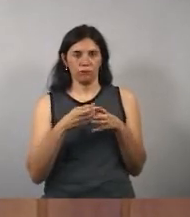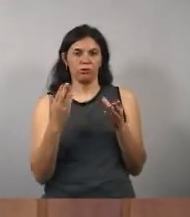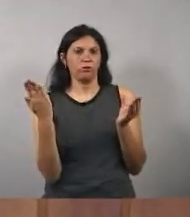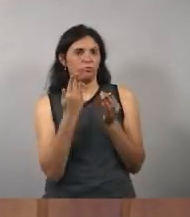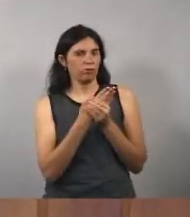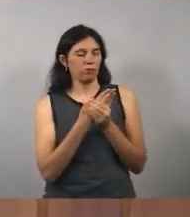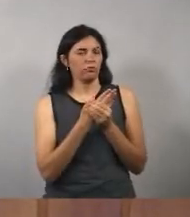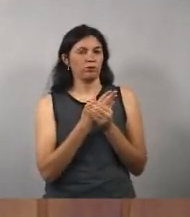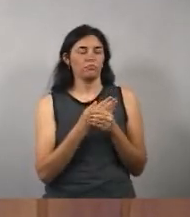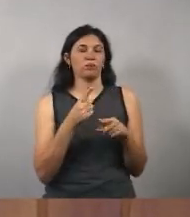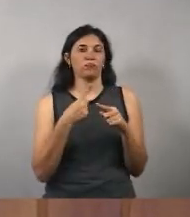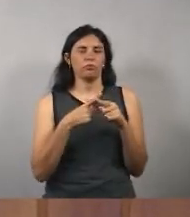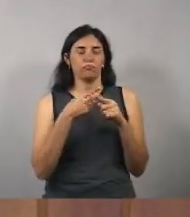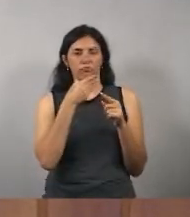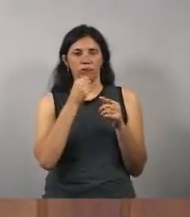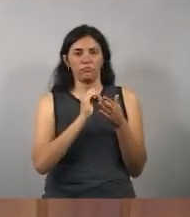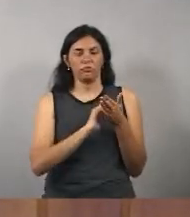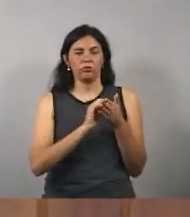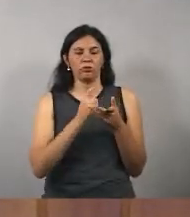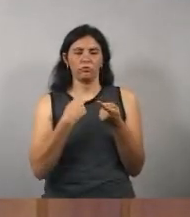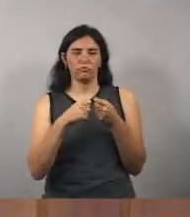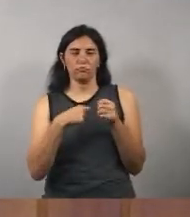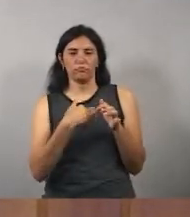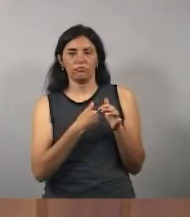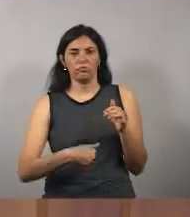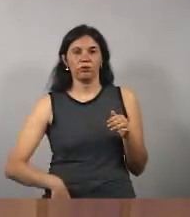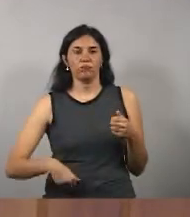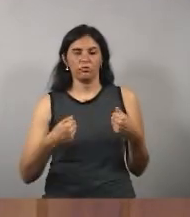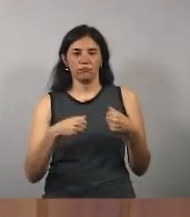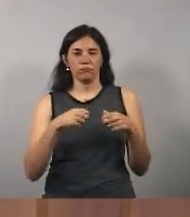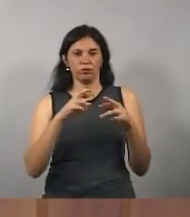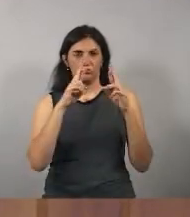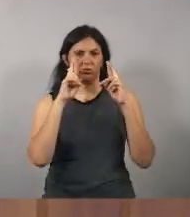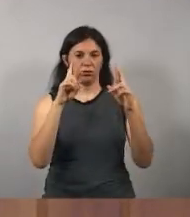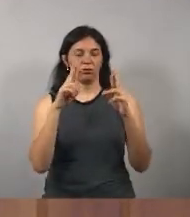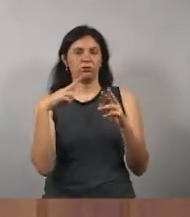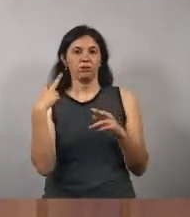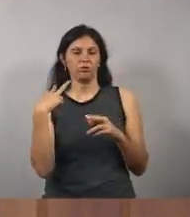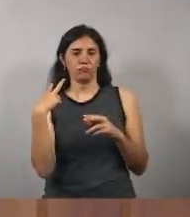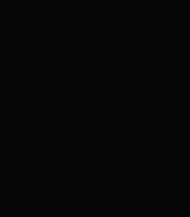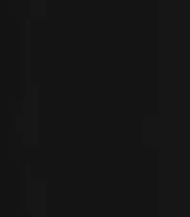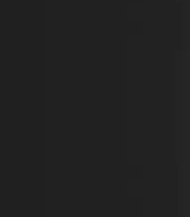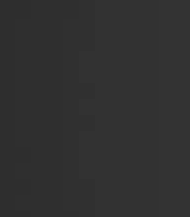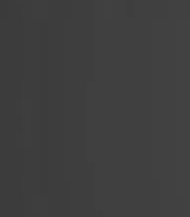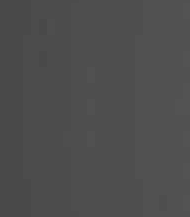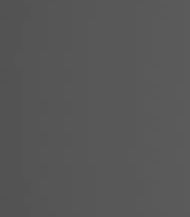Porque o secretário da Fazenda, a administração municipal, tem que respeitar essa casa. É isso, presidente.